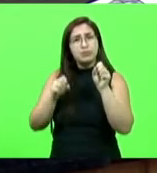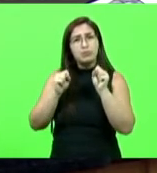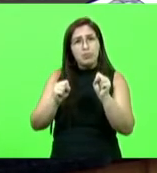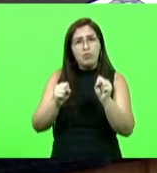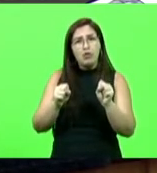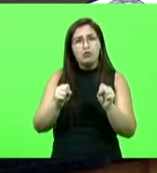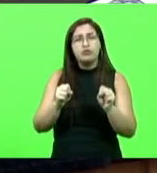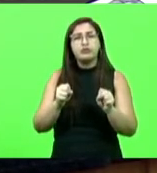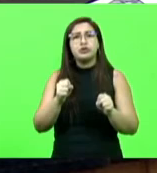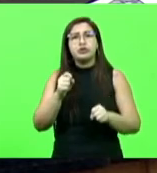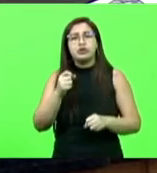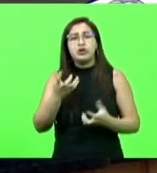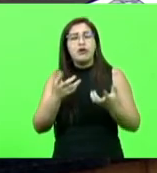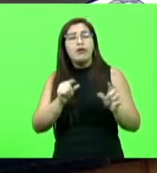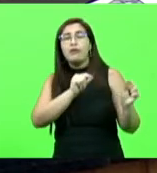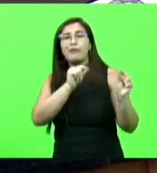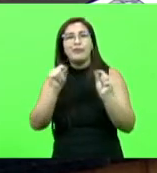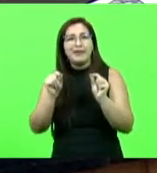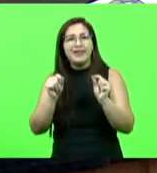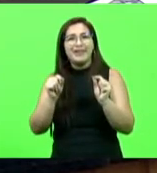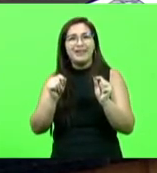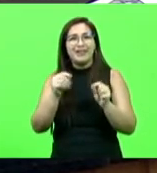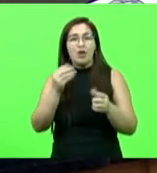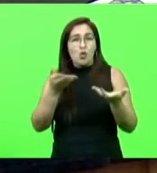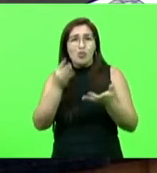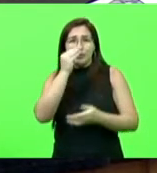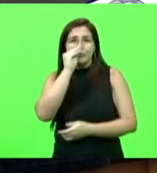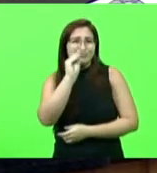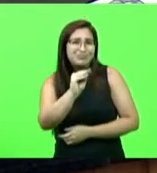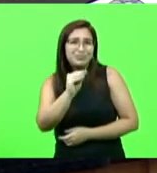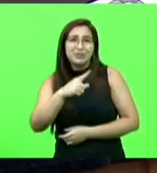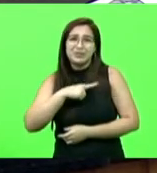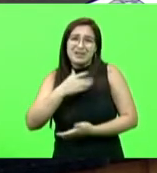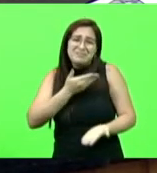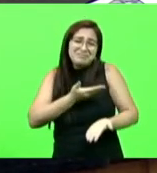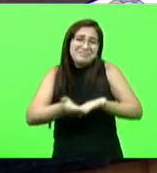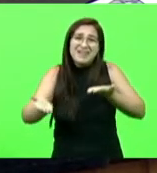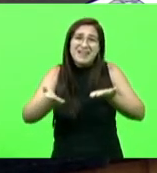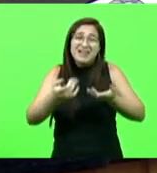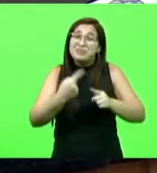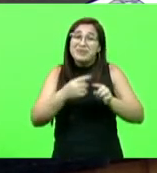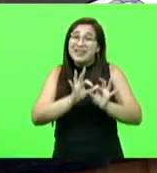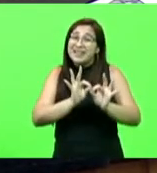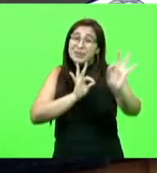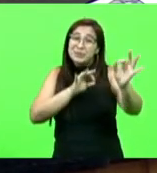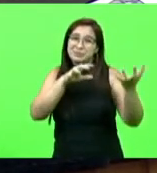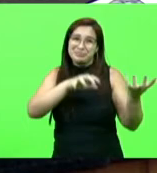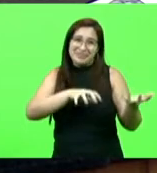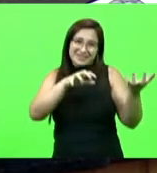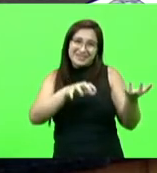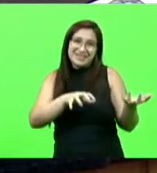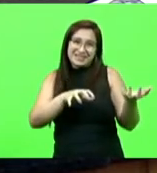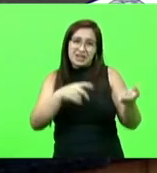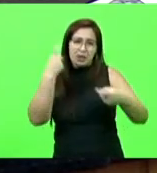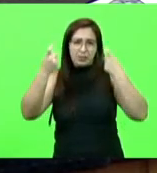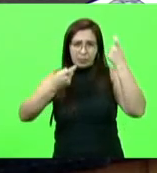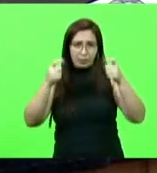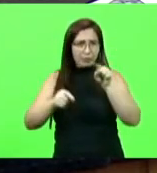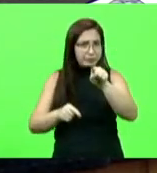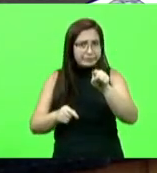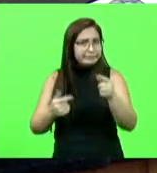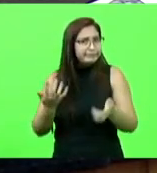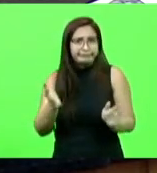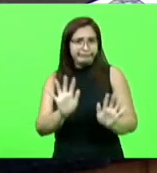em conta. Hoje são ignoradas, perdidas na distante Brasília, que não se preocupa com você, que não